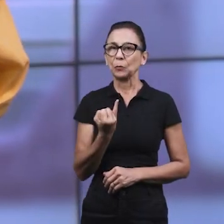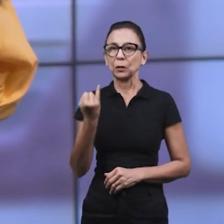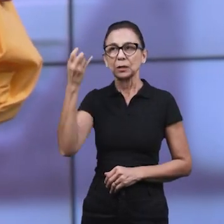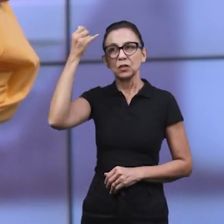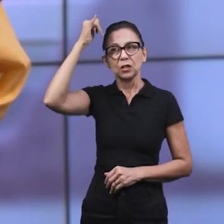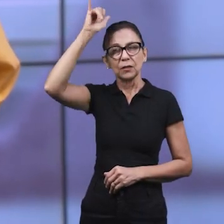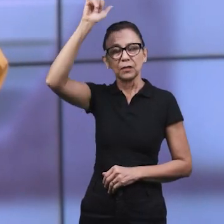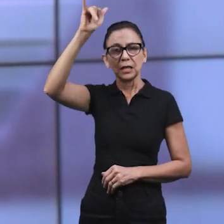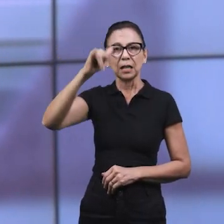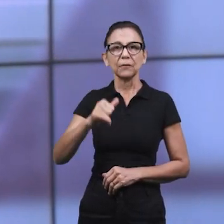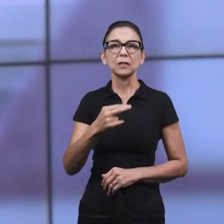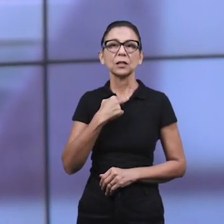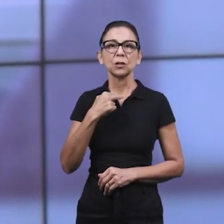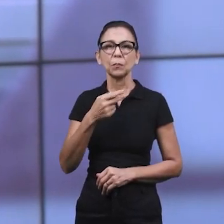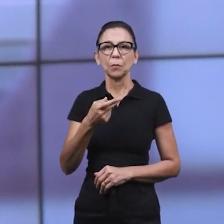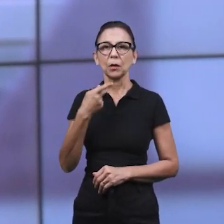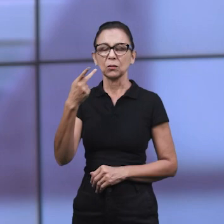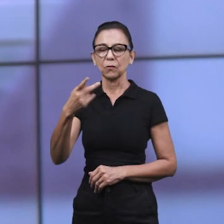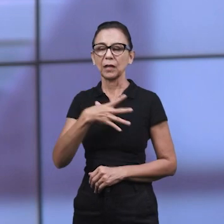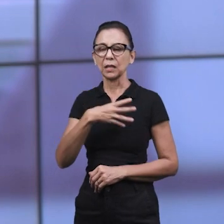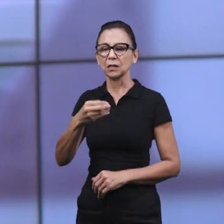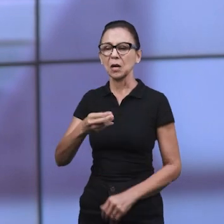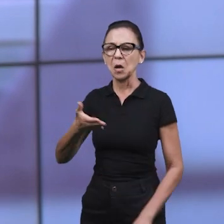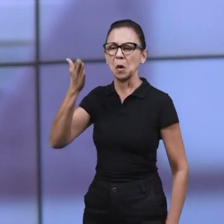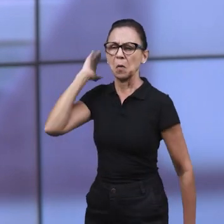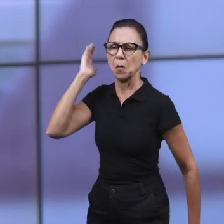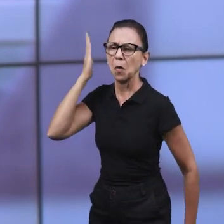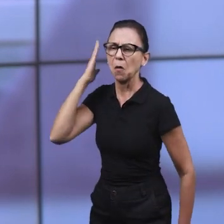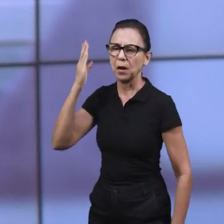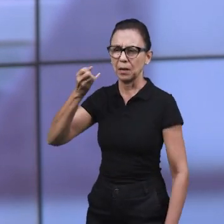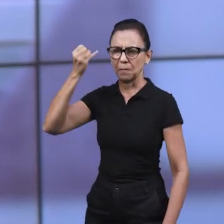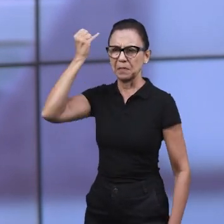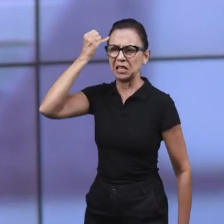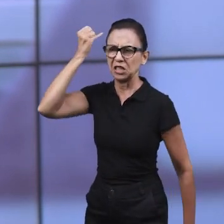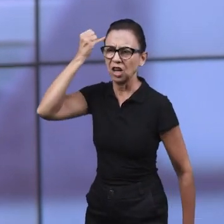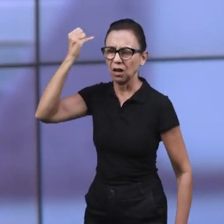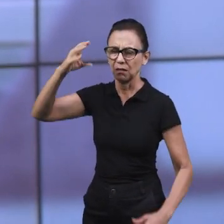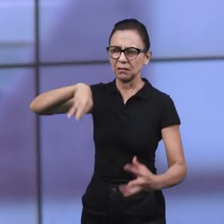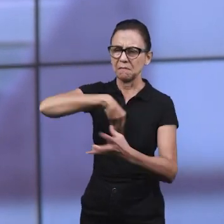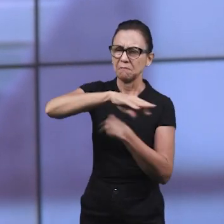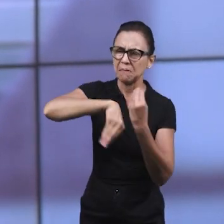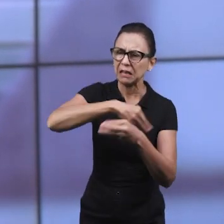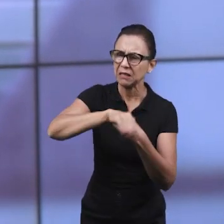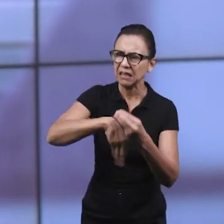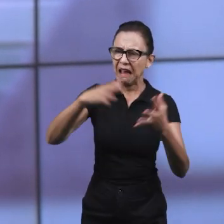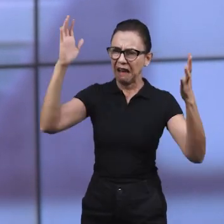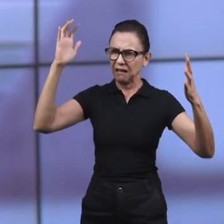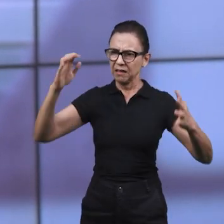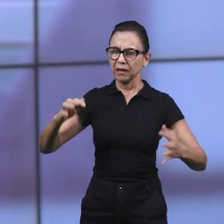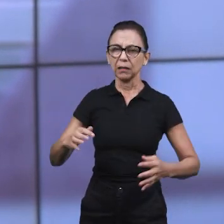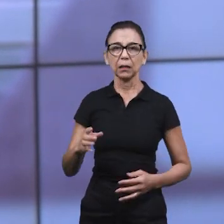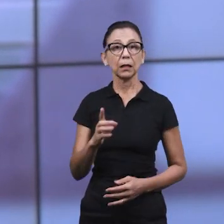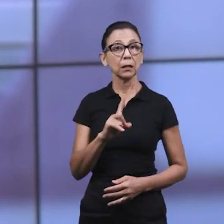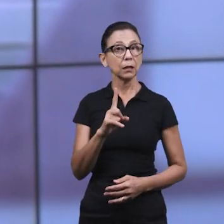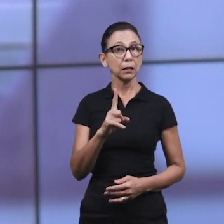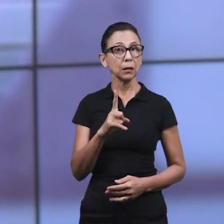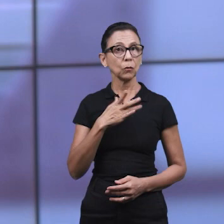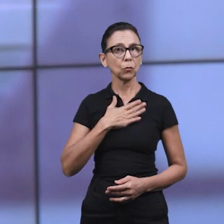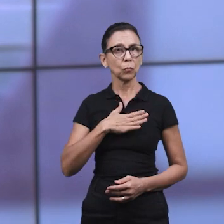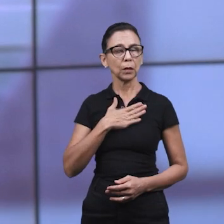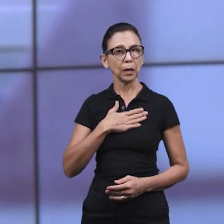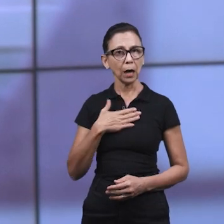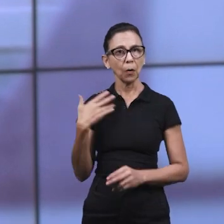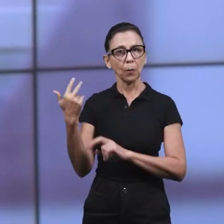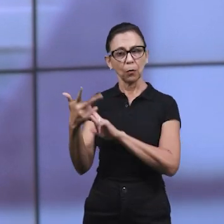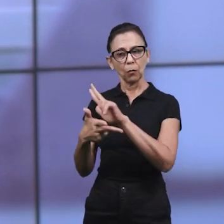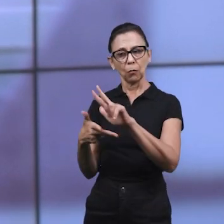criança deve ser chamada de burra, preguiçosa, mentirosa, bagunceira. Precisamos conversar com ela para